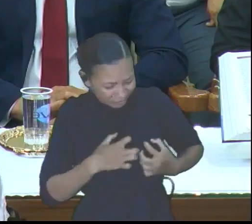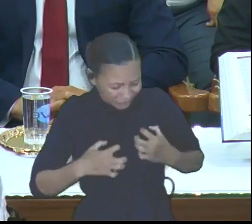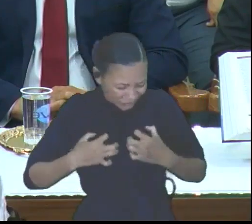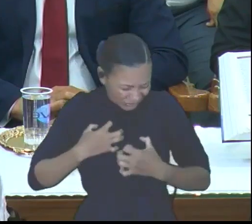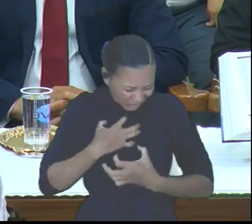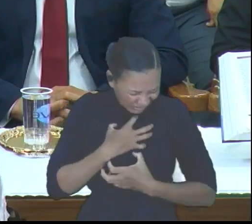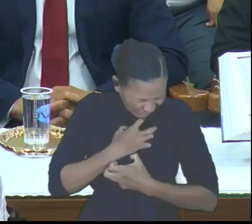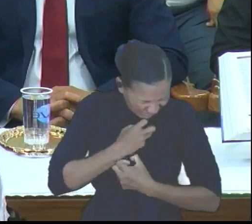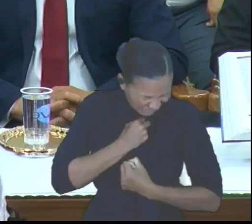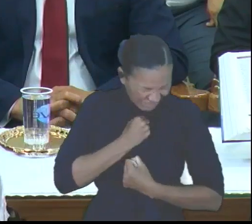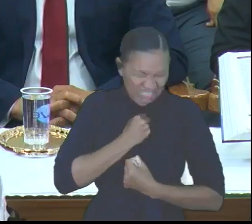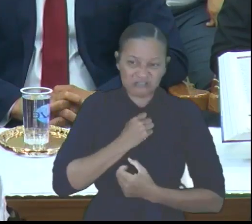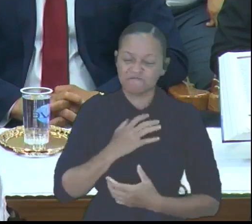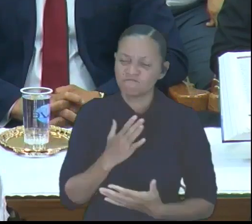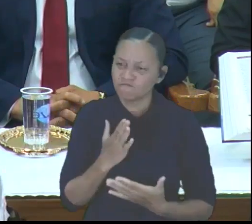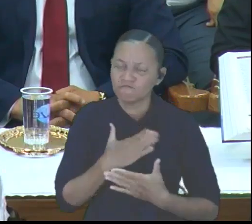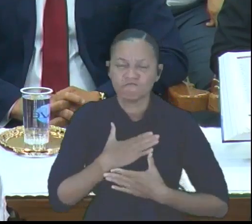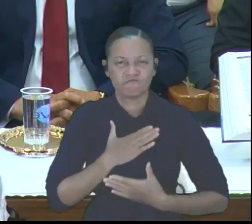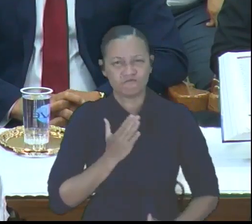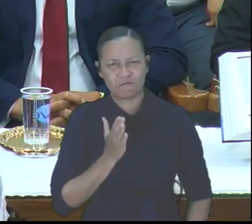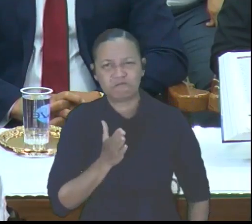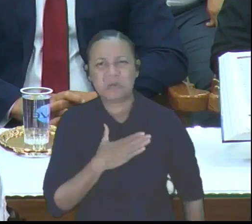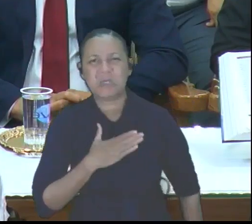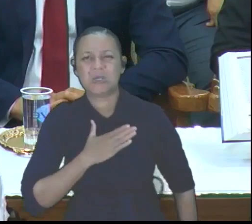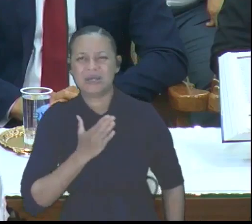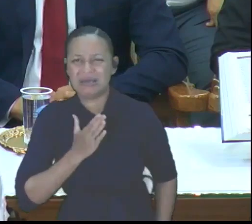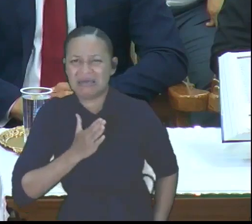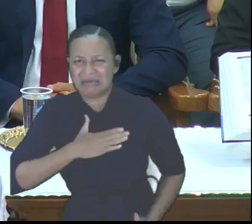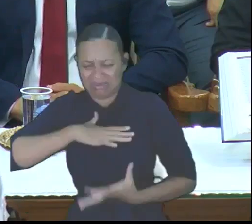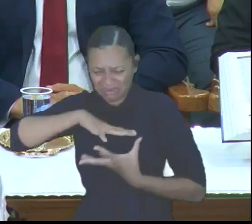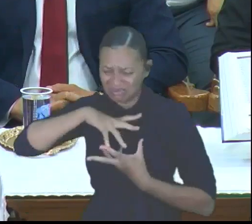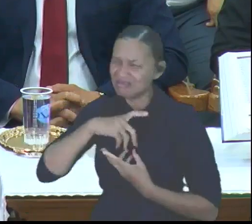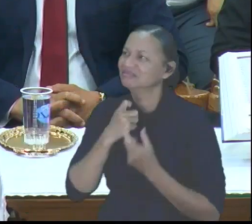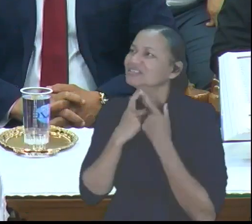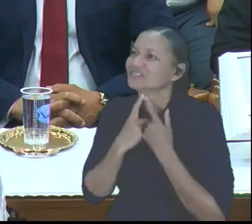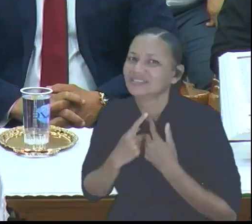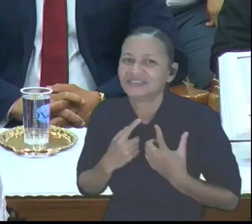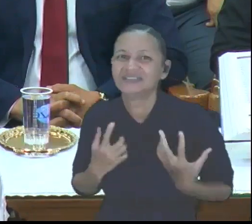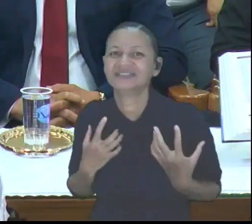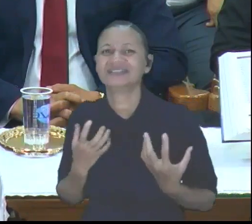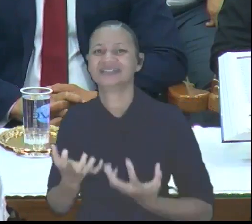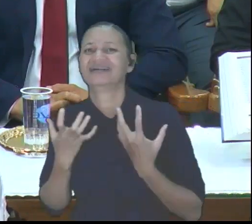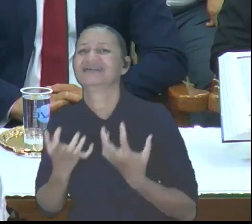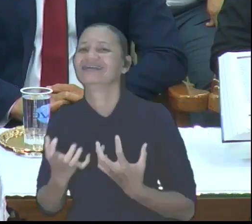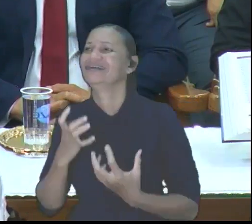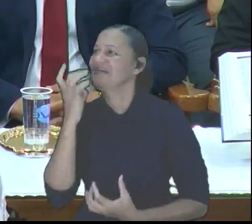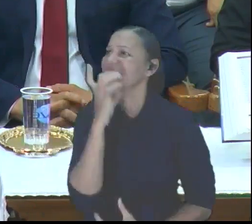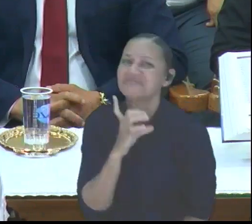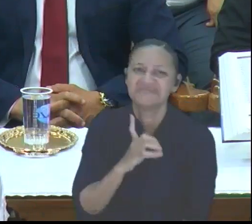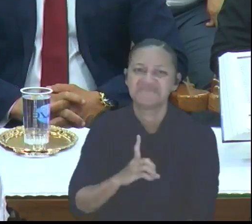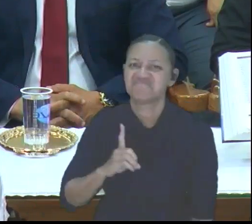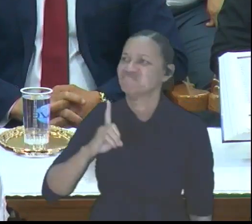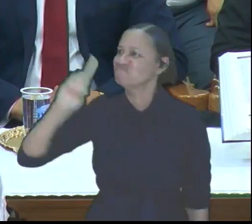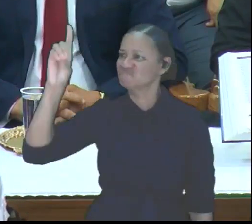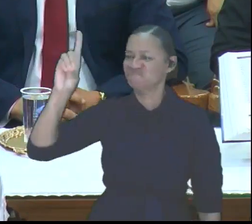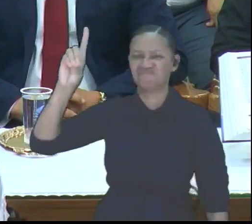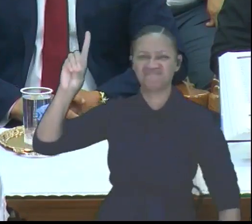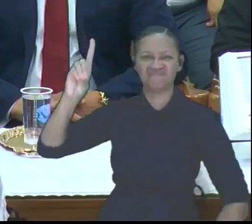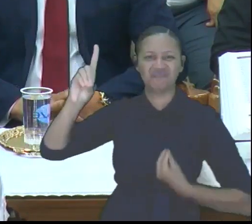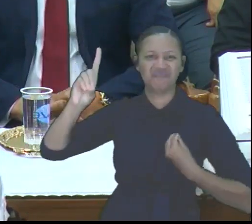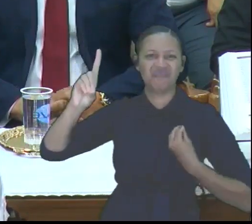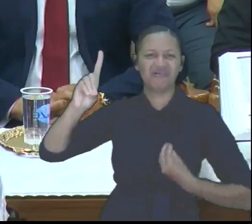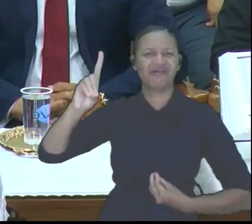diz: a minha alma tem sede de Deus, do Deus